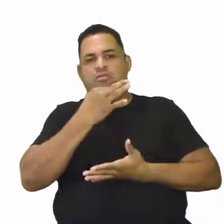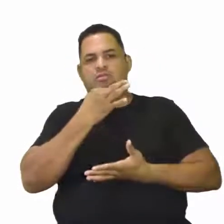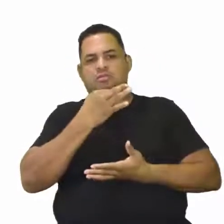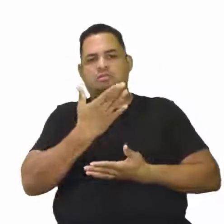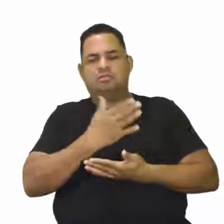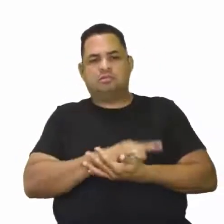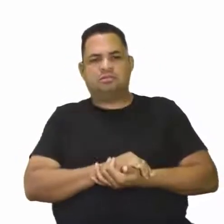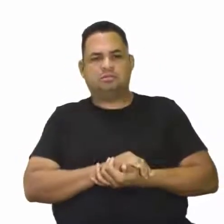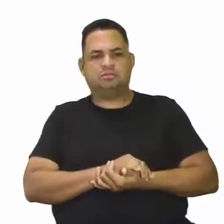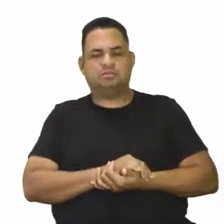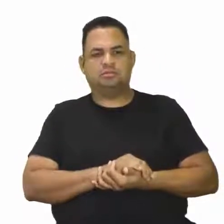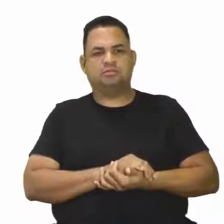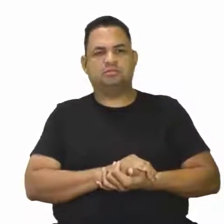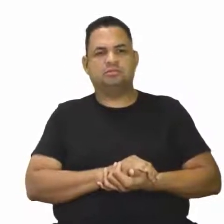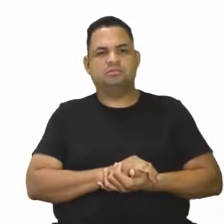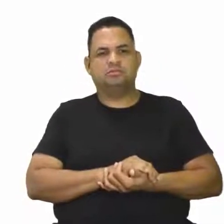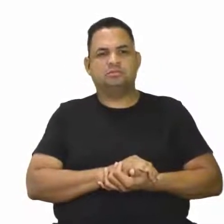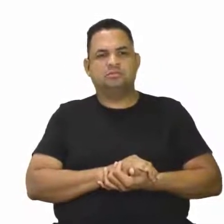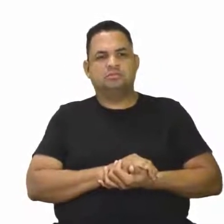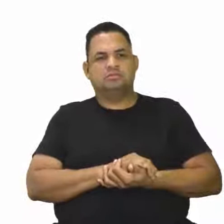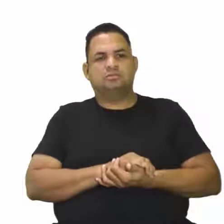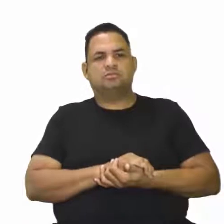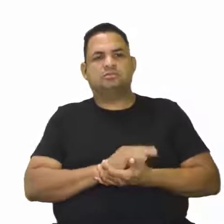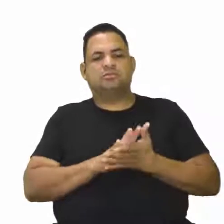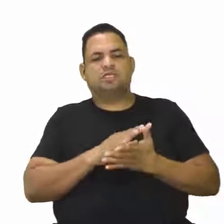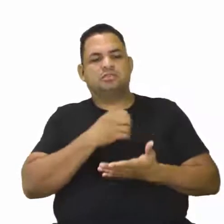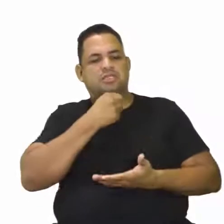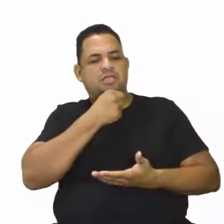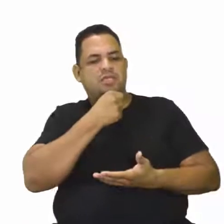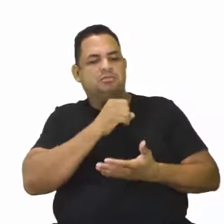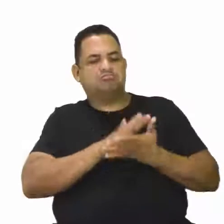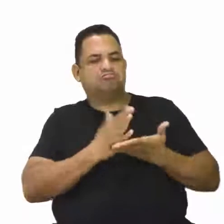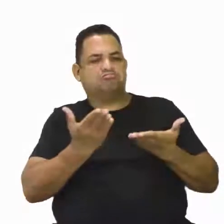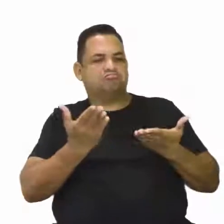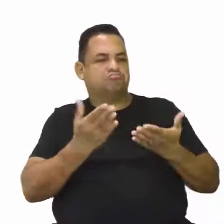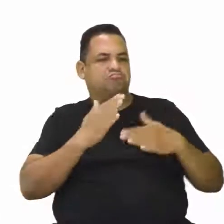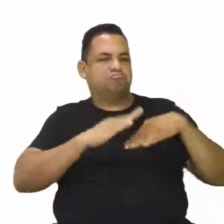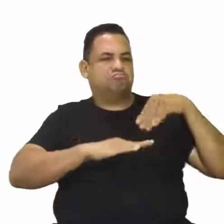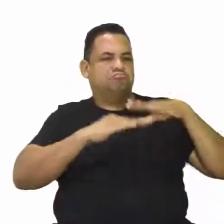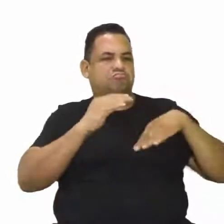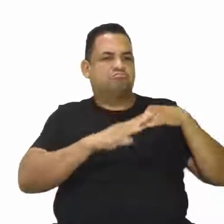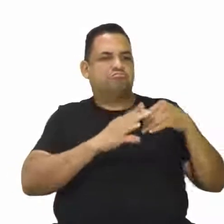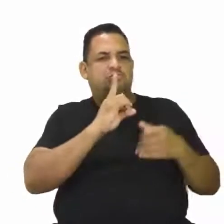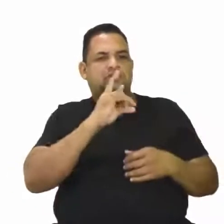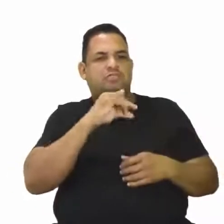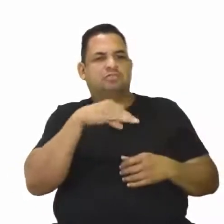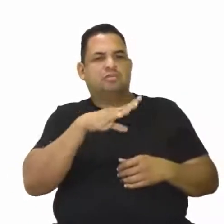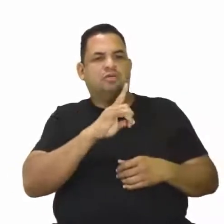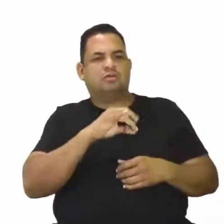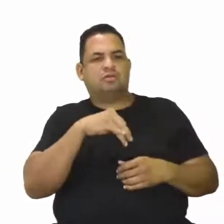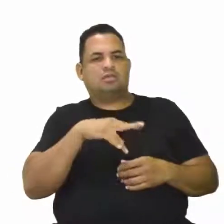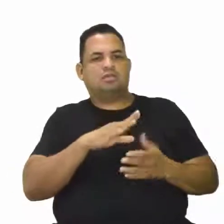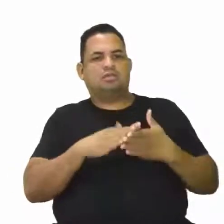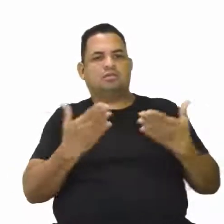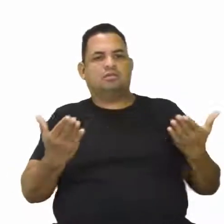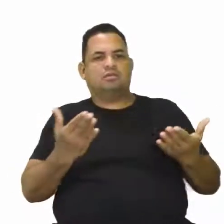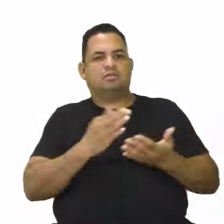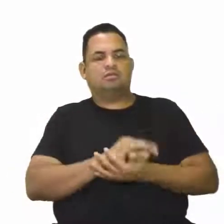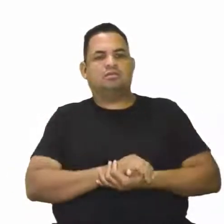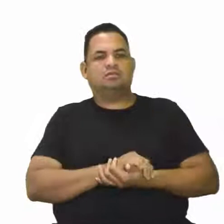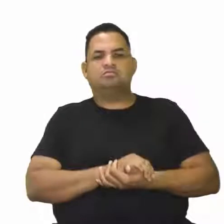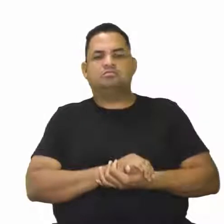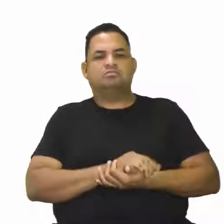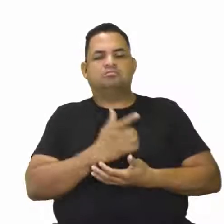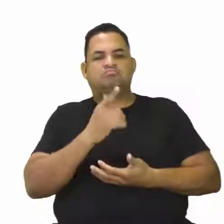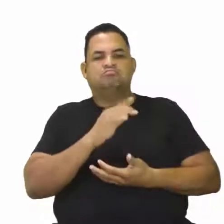dele. Esse escritor aqui, ó, esse repórter, jornalista, David Marroquim, ele em momento nenhum coloca a